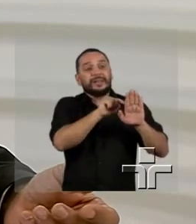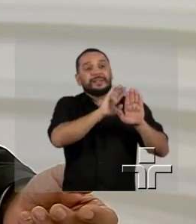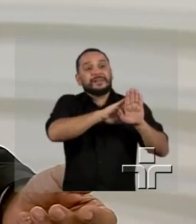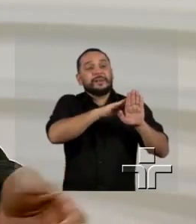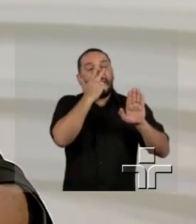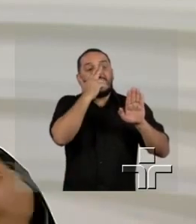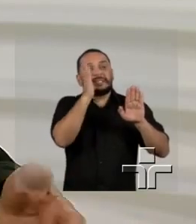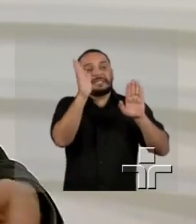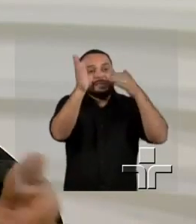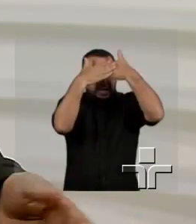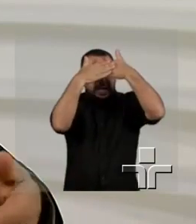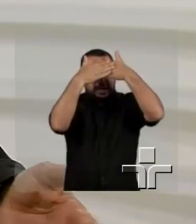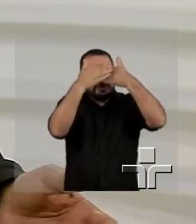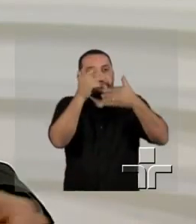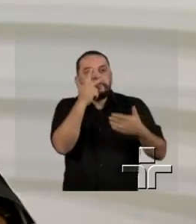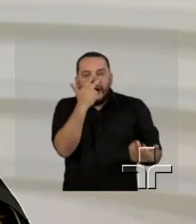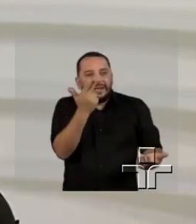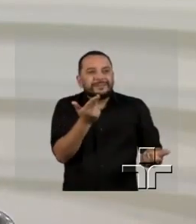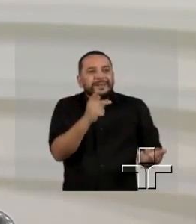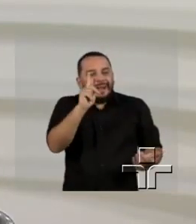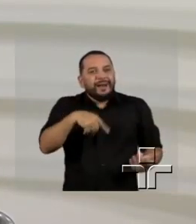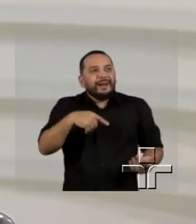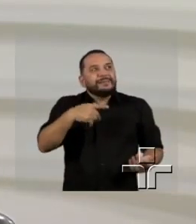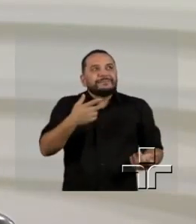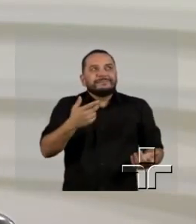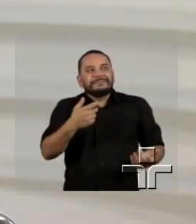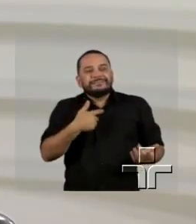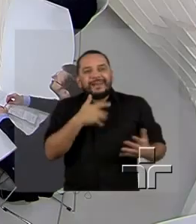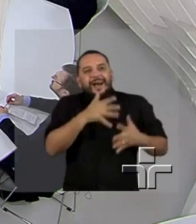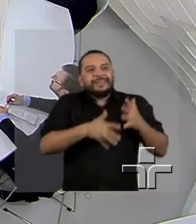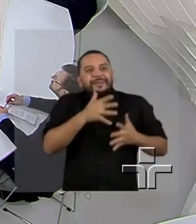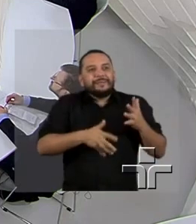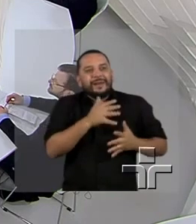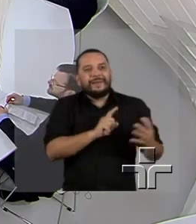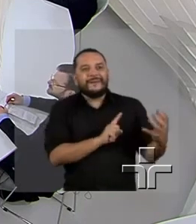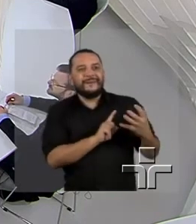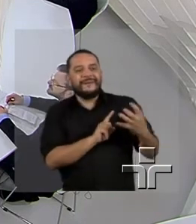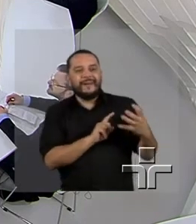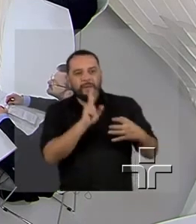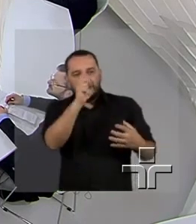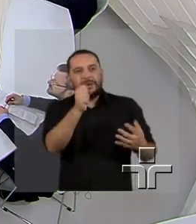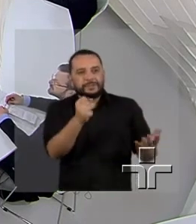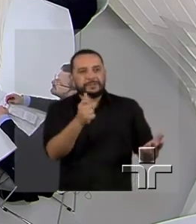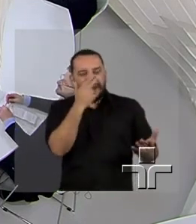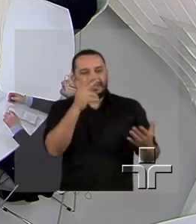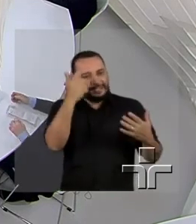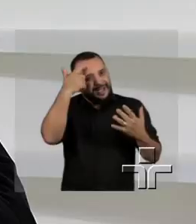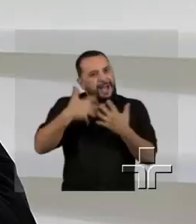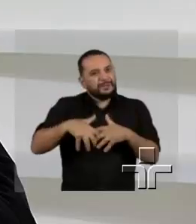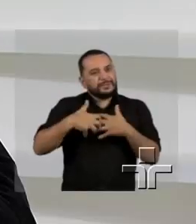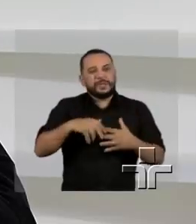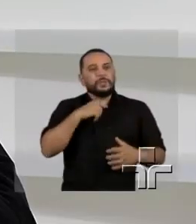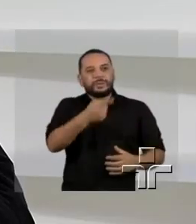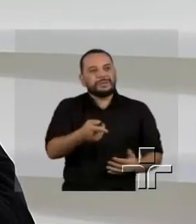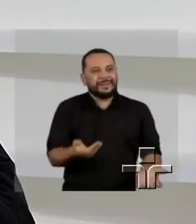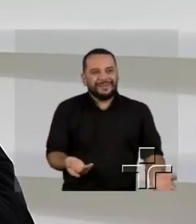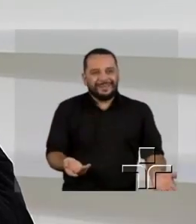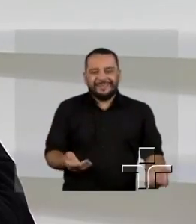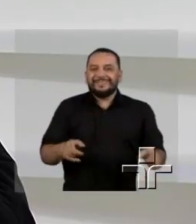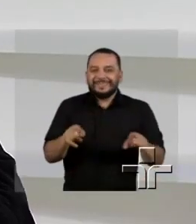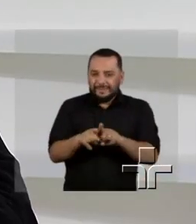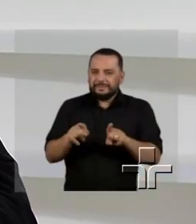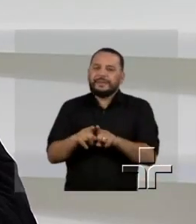parcela que ele cativou pelo trabalho dele de campanha, né? Uma grande massa que eu acho que